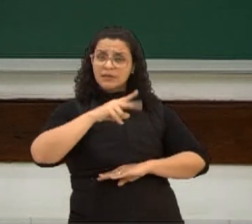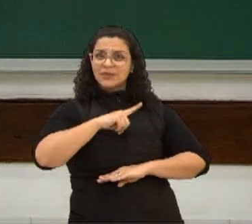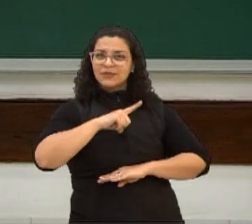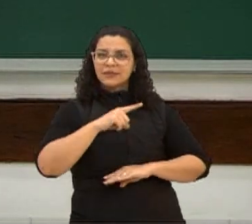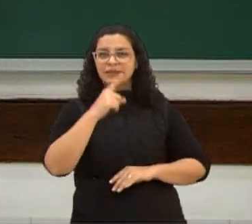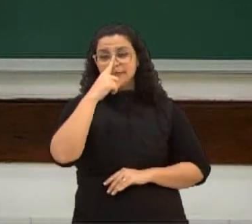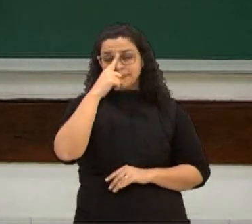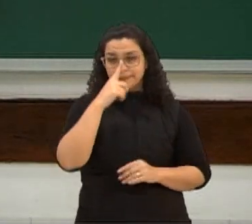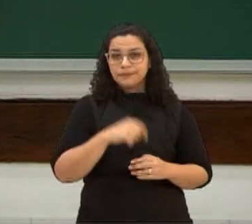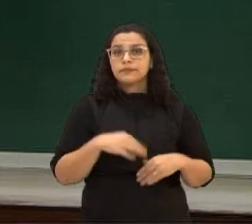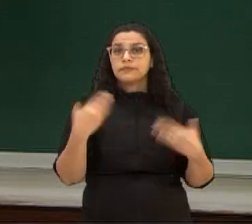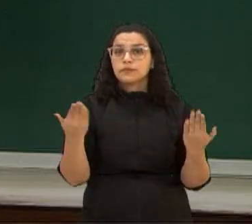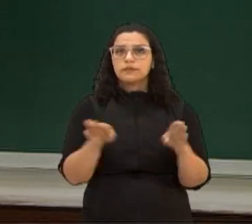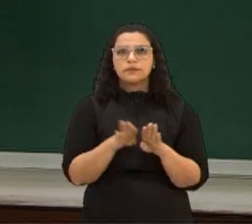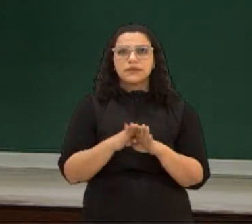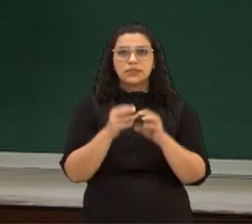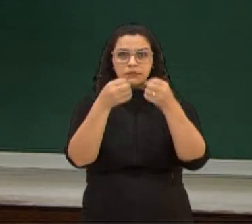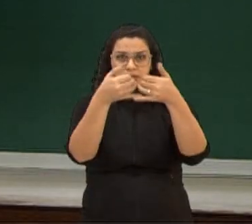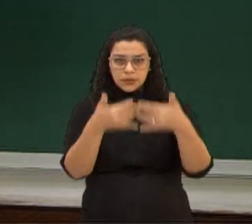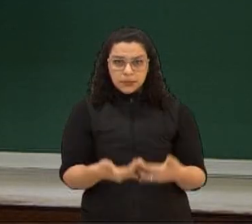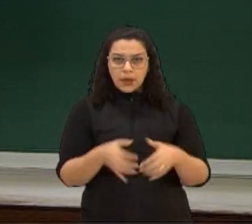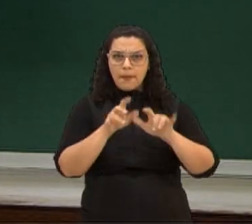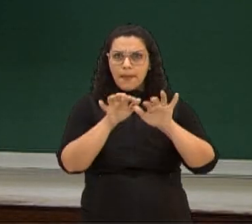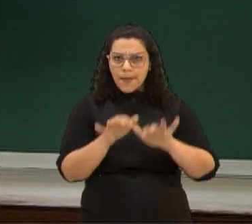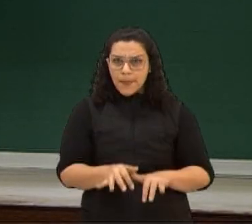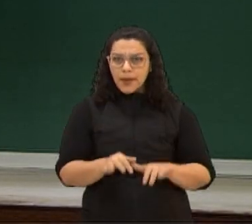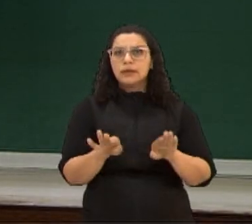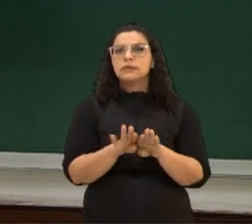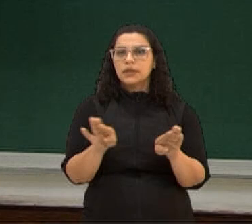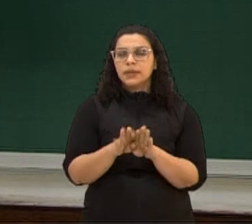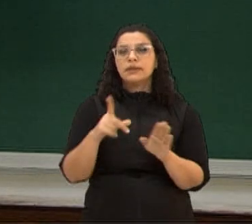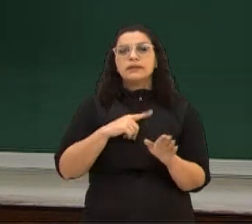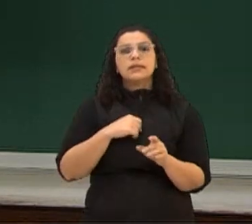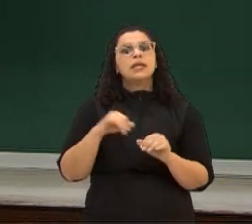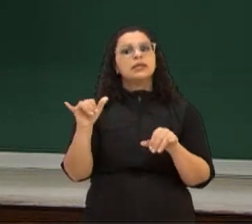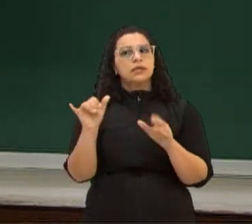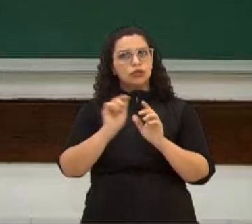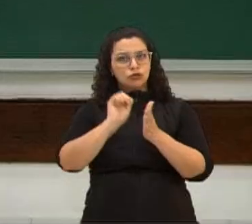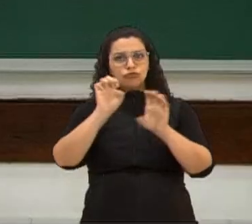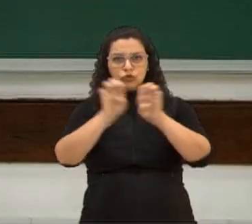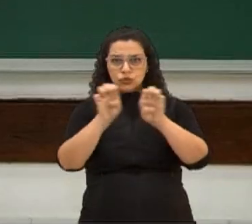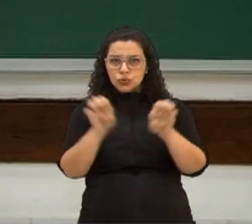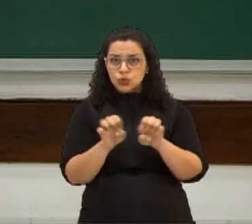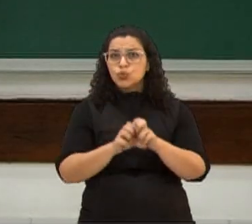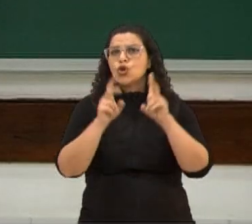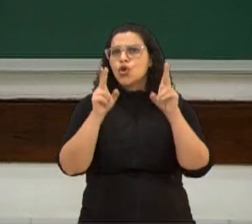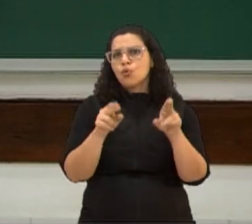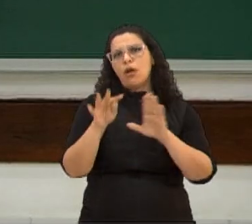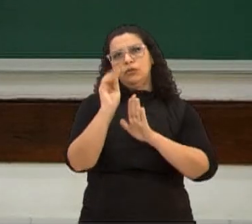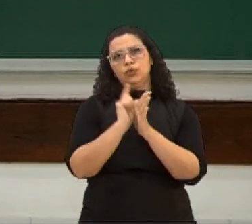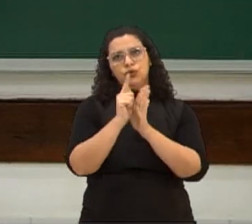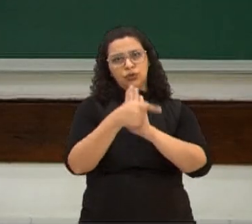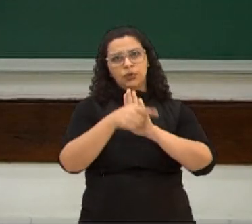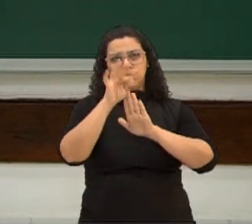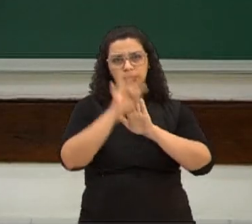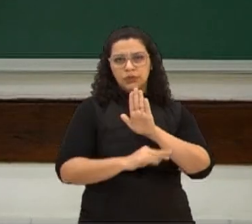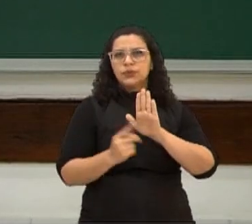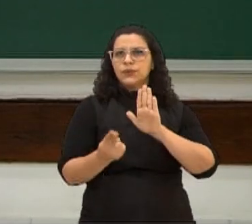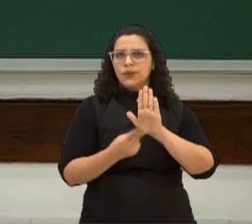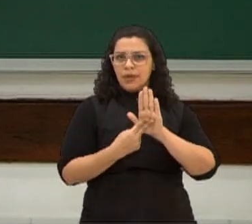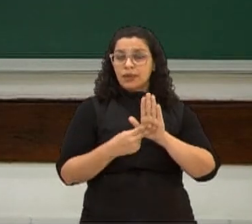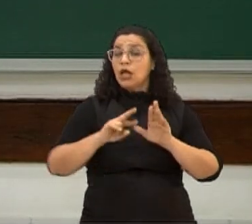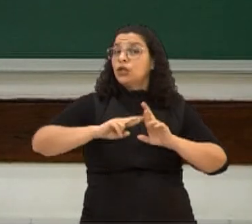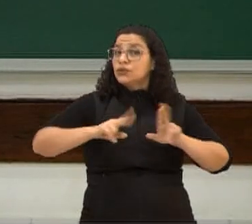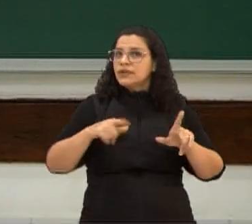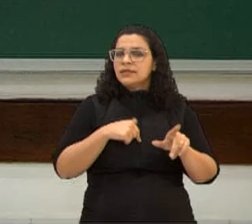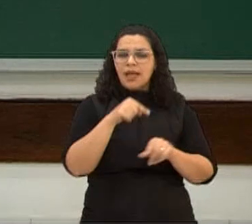correto. Os comentários argumentativos possuem a mesma estrutura de uma carta do leitor. A diferença